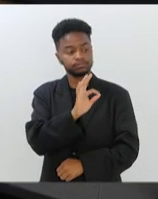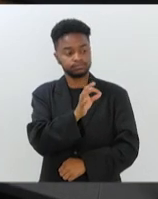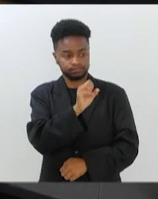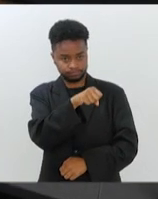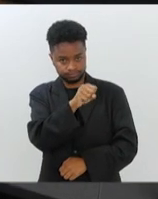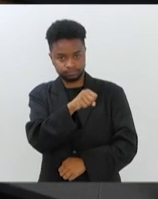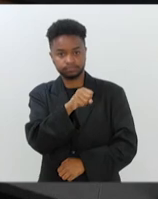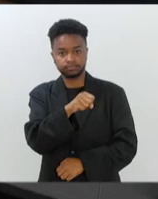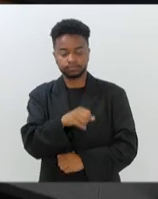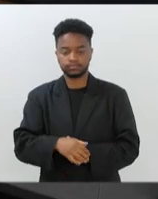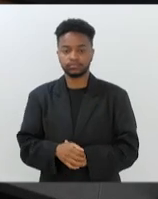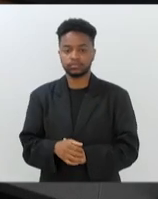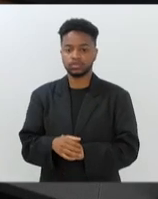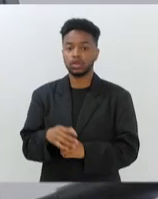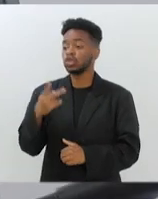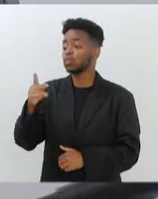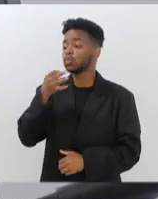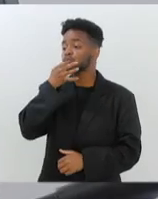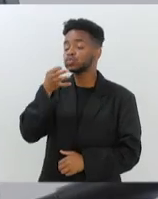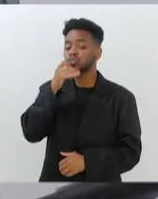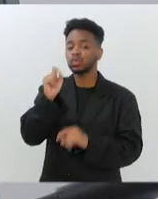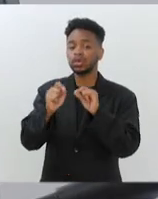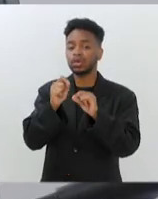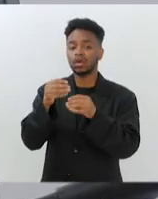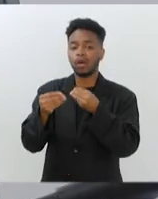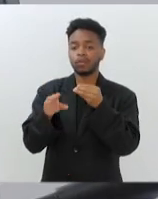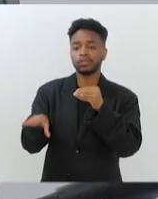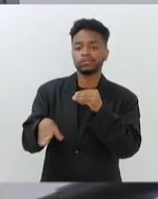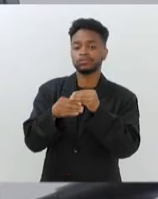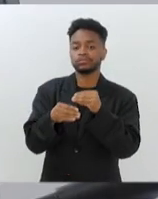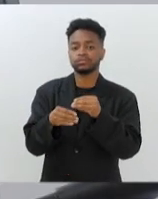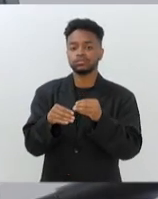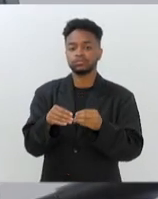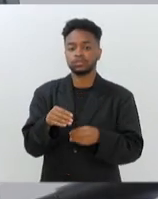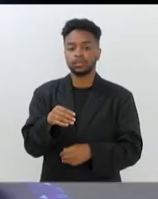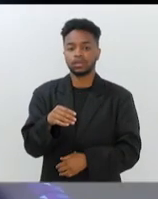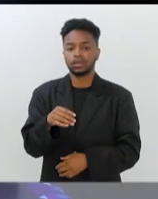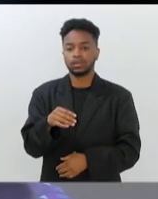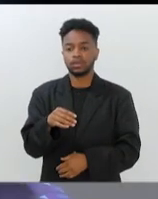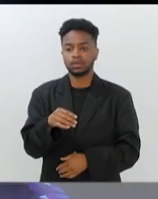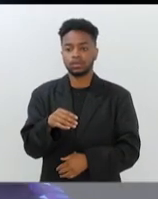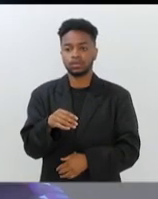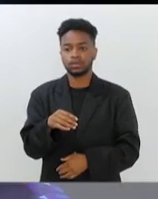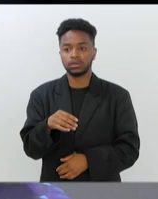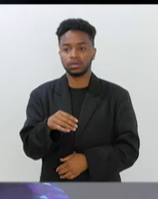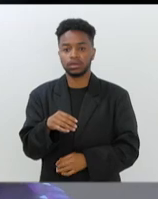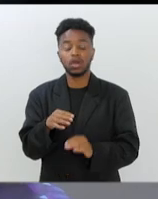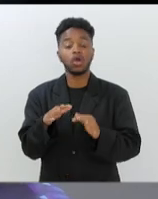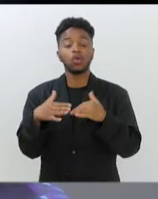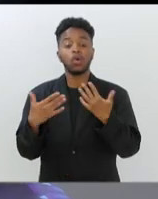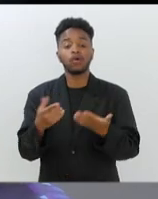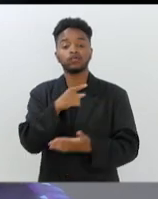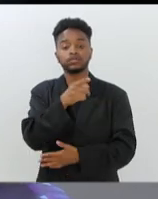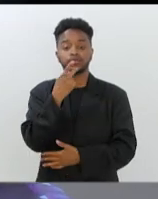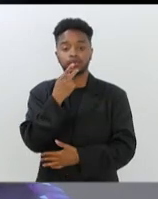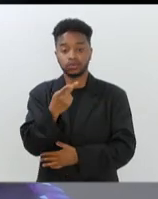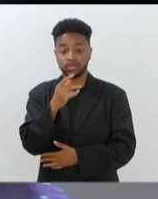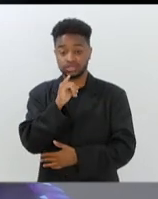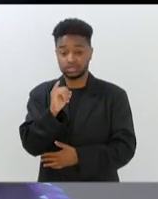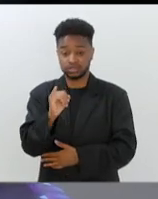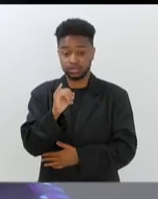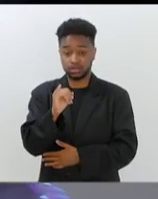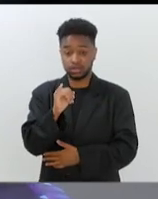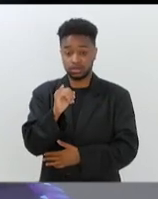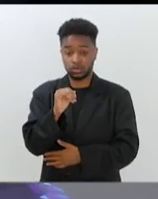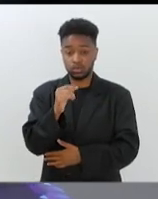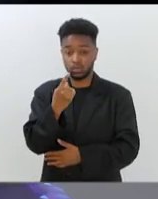CNN qual e qual sugestão que o Senhor deu para que fosse incluída a CNN não não esse projeto n Qual o senhor exemplificou que o senhor Um dia resolveu